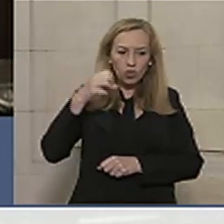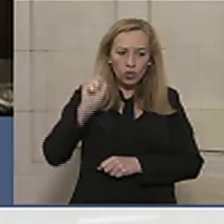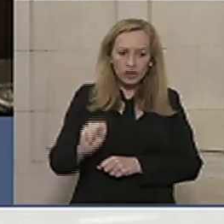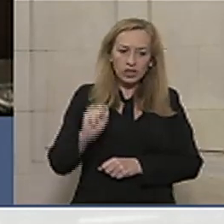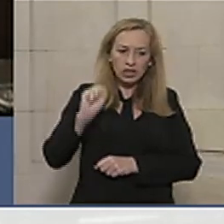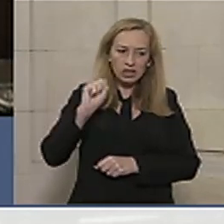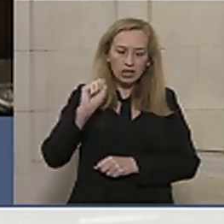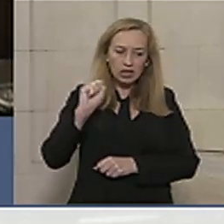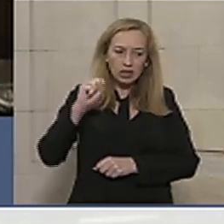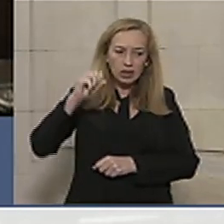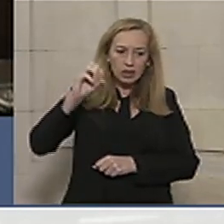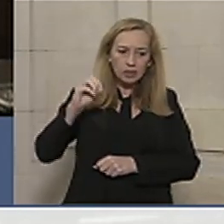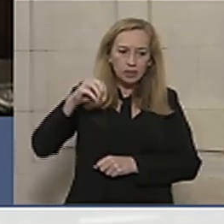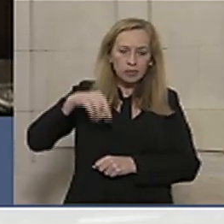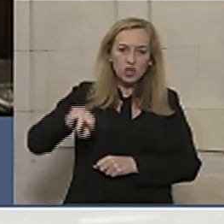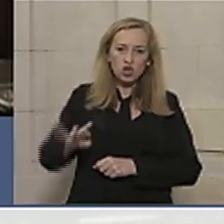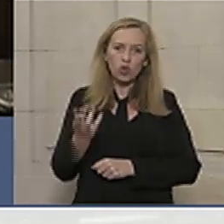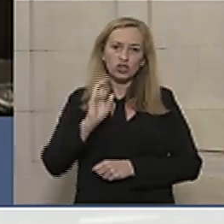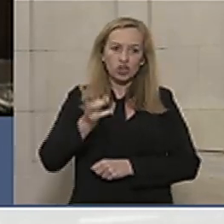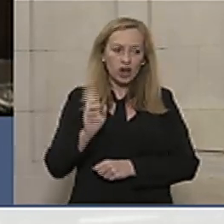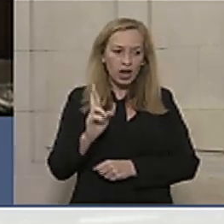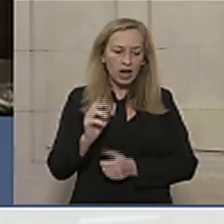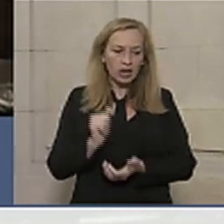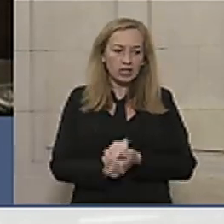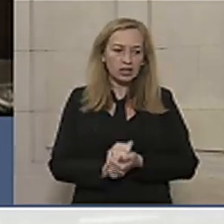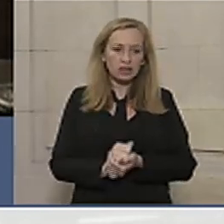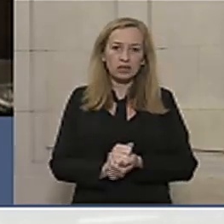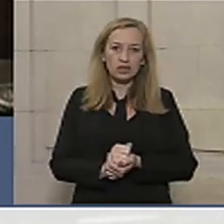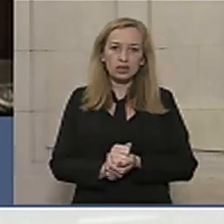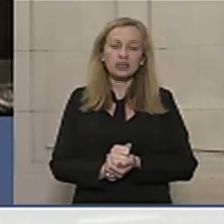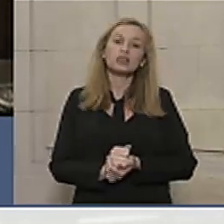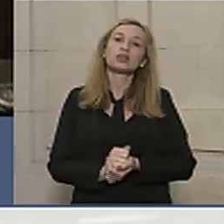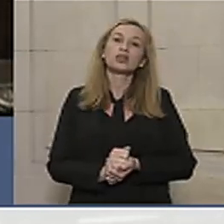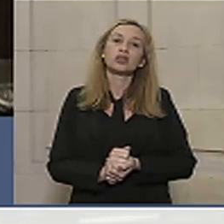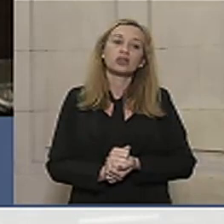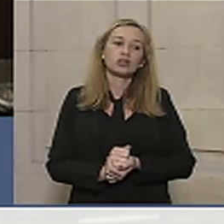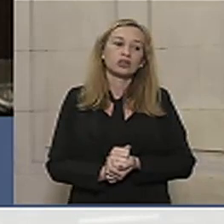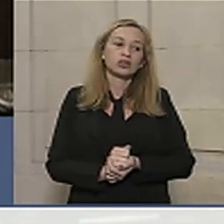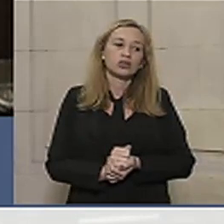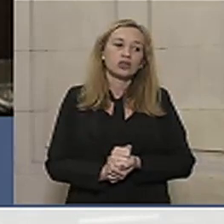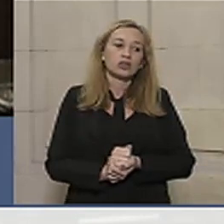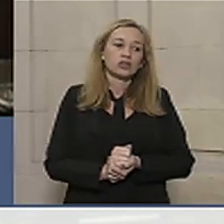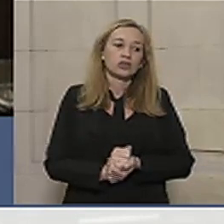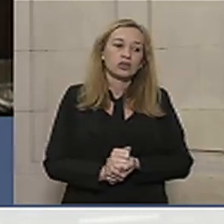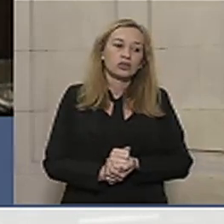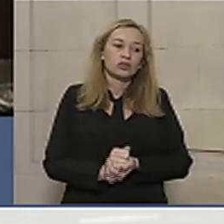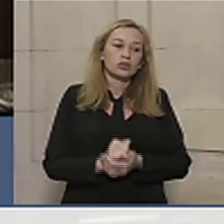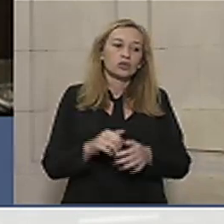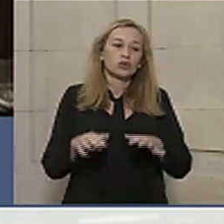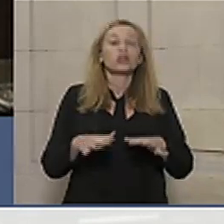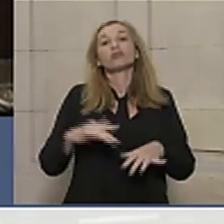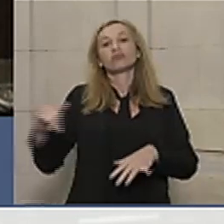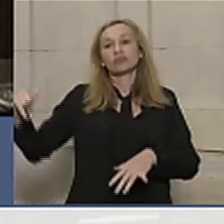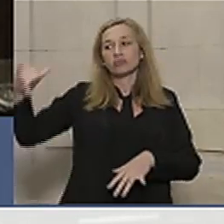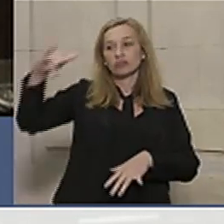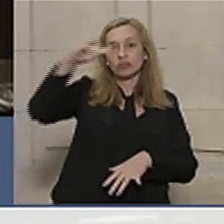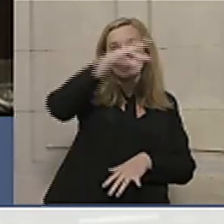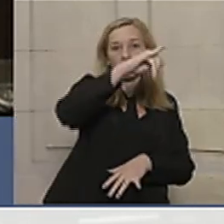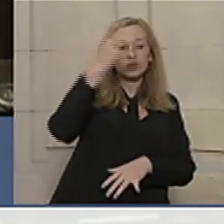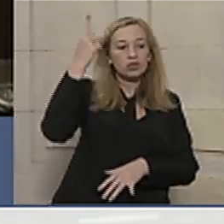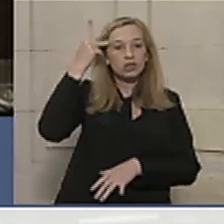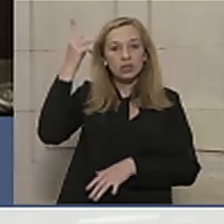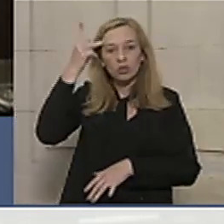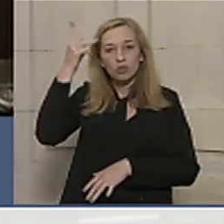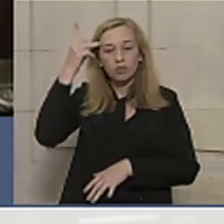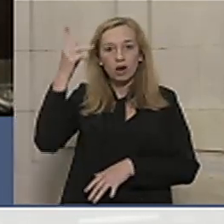580 milhões de reais. E a despeito da maior malha rodoviária, do grande movimento em portos e aeroportos de São Paulo, o